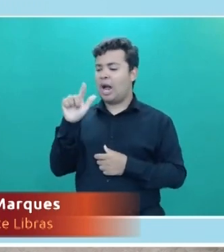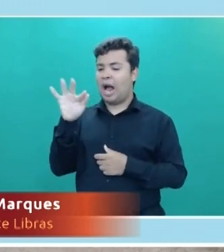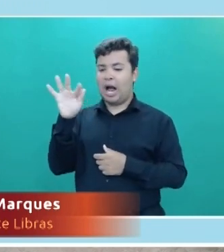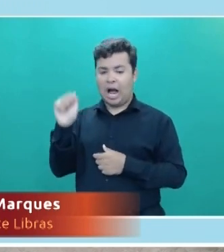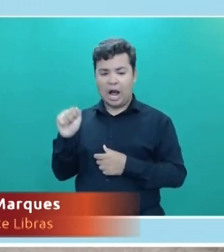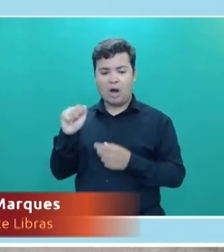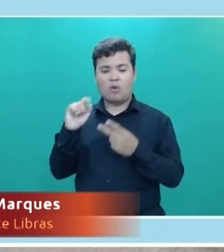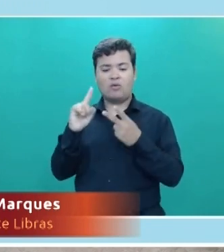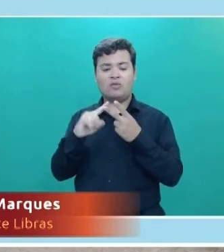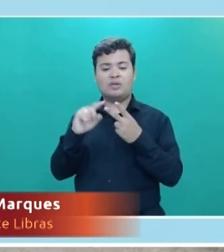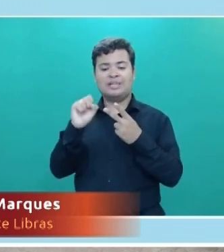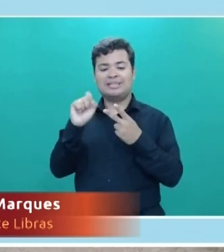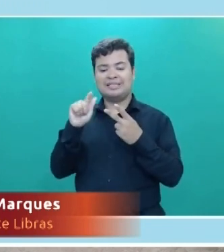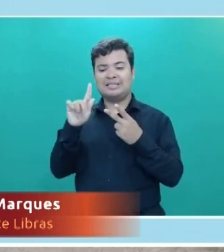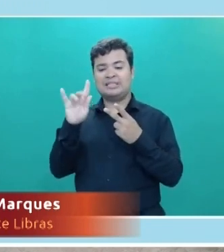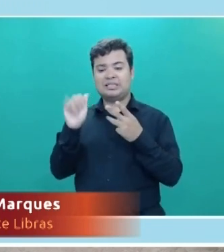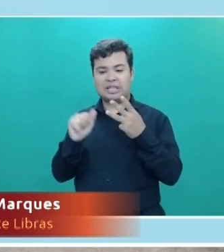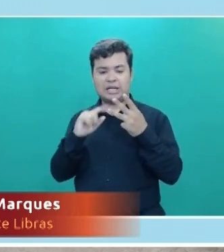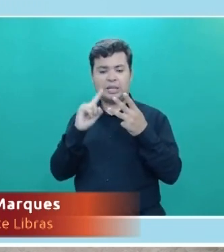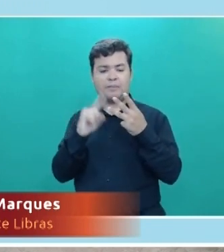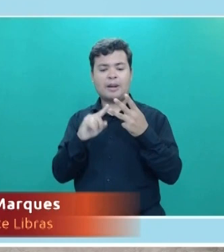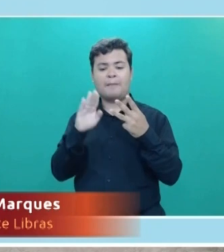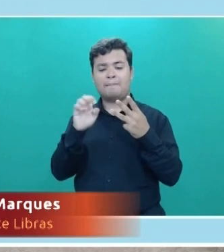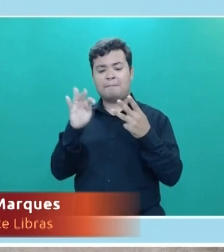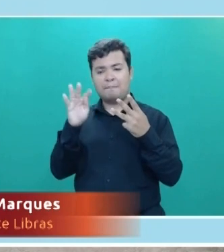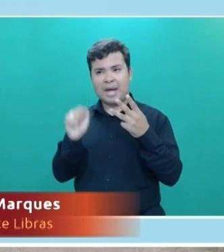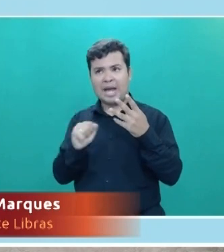O beta, tem o gama, tem vários.